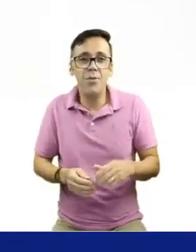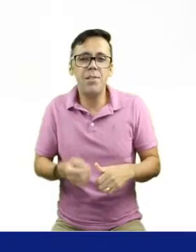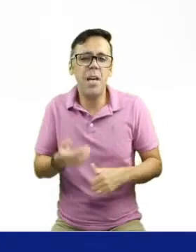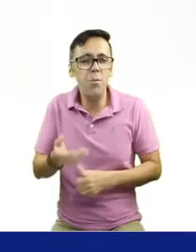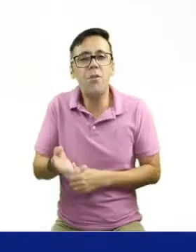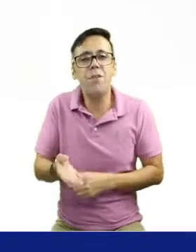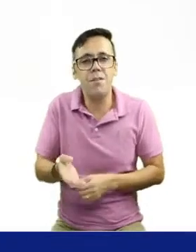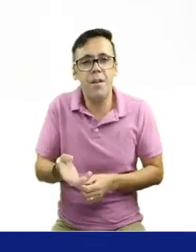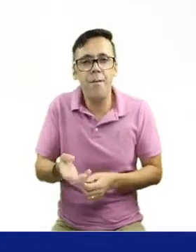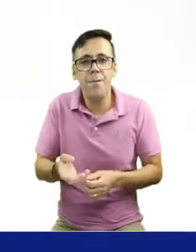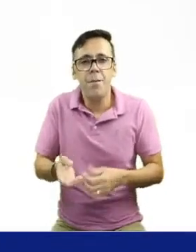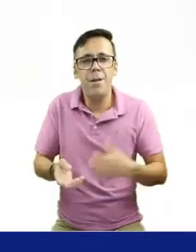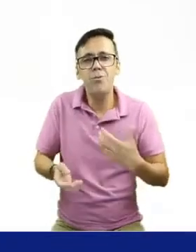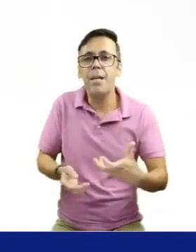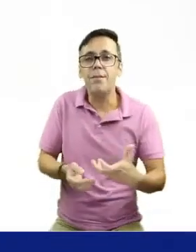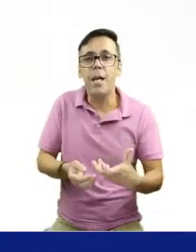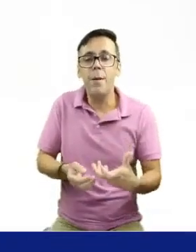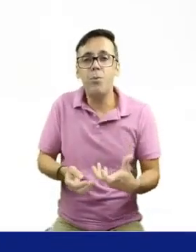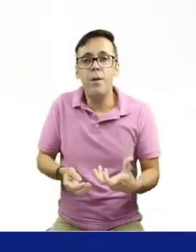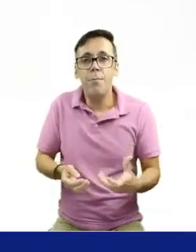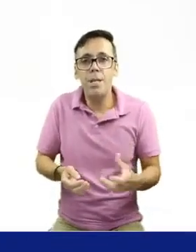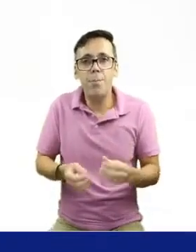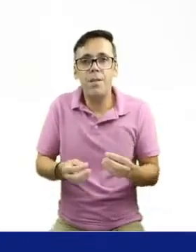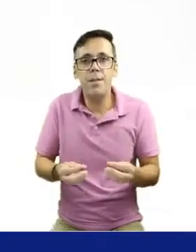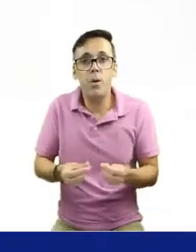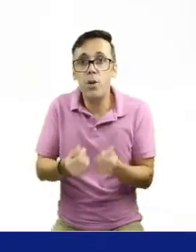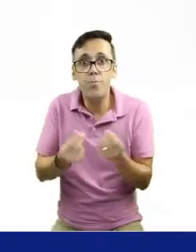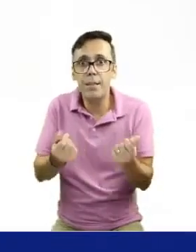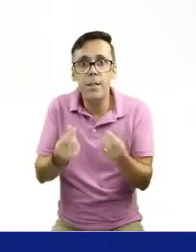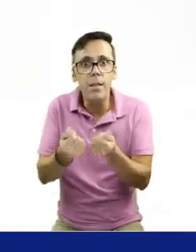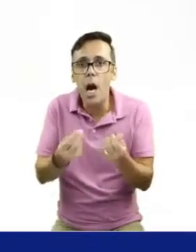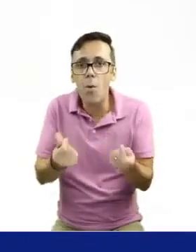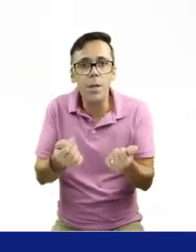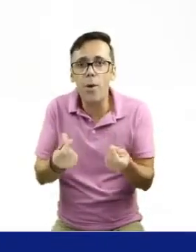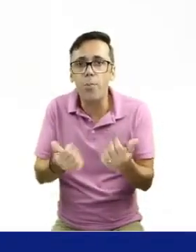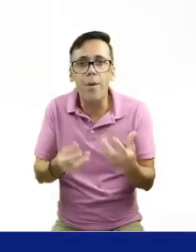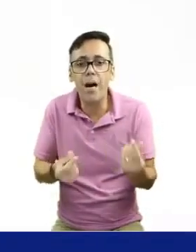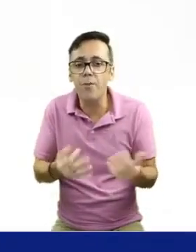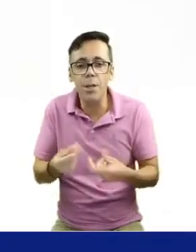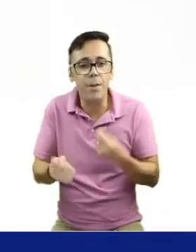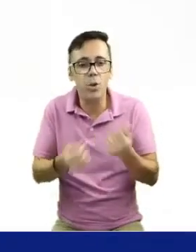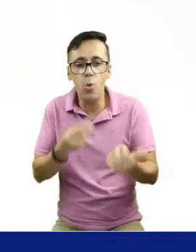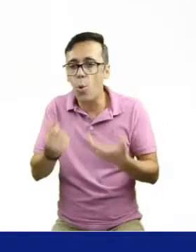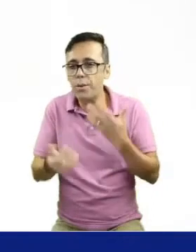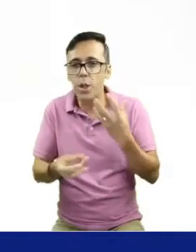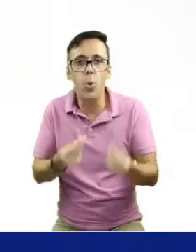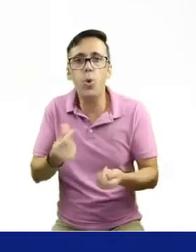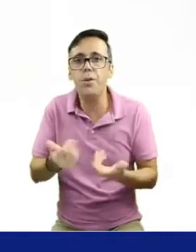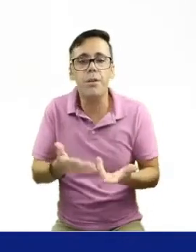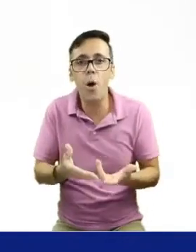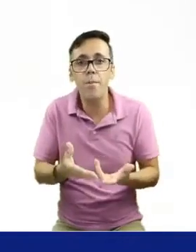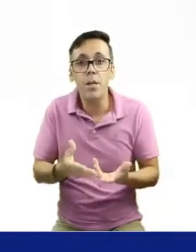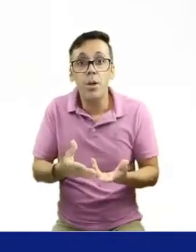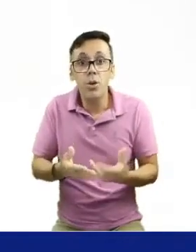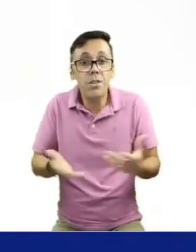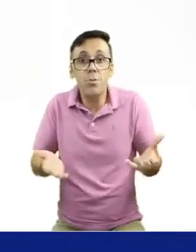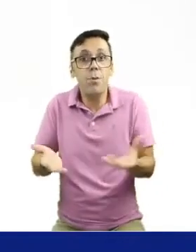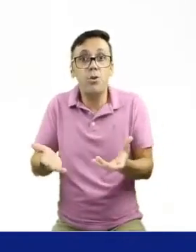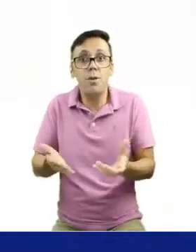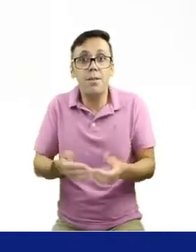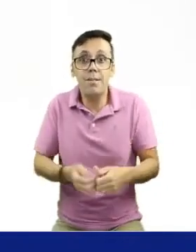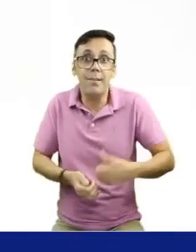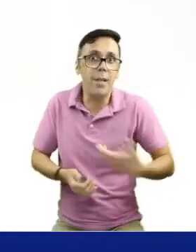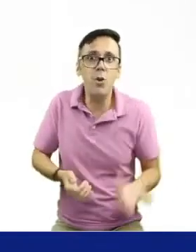que às vezes sabe o que fazer mas não tem tempo mais precisa agora de material ali para o pa vale para ter um conteúdo e tal